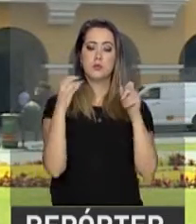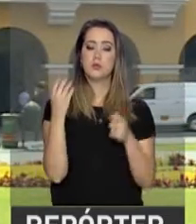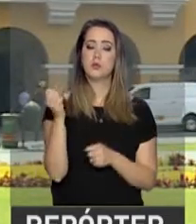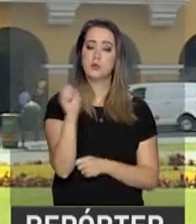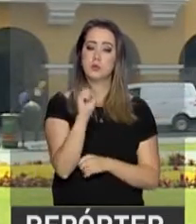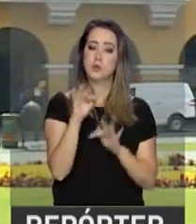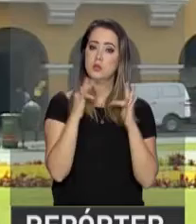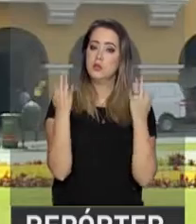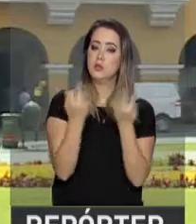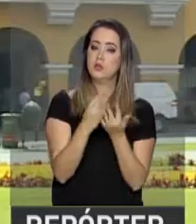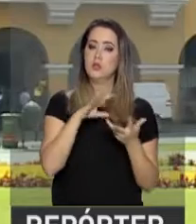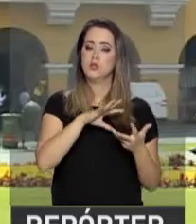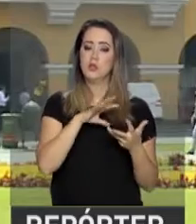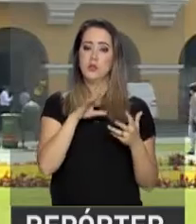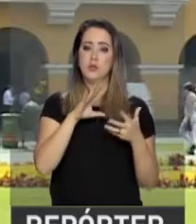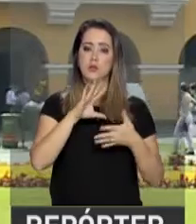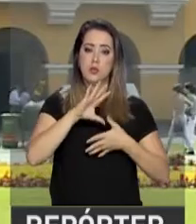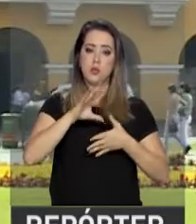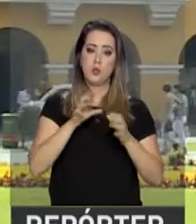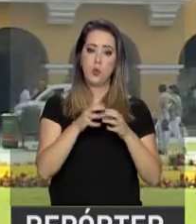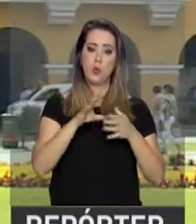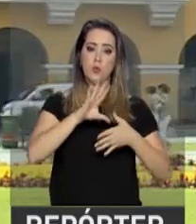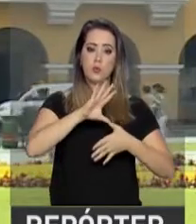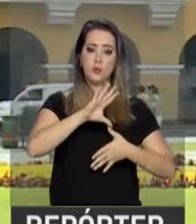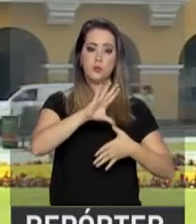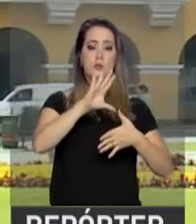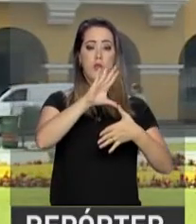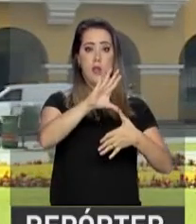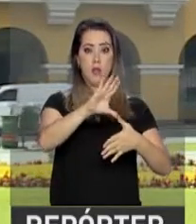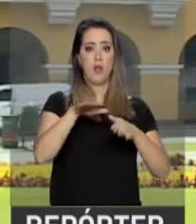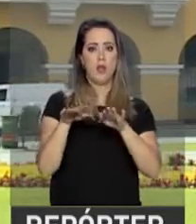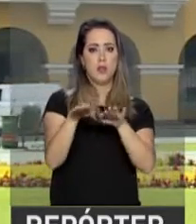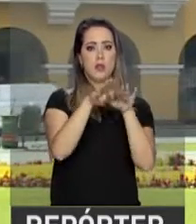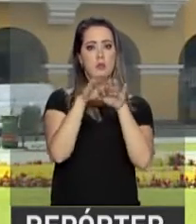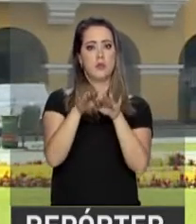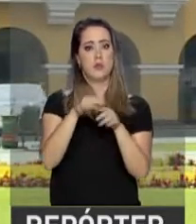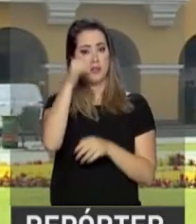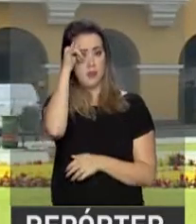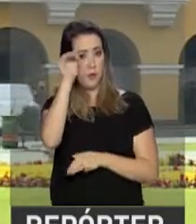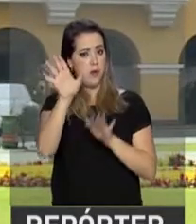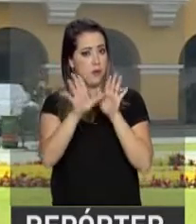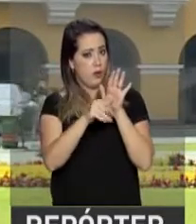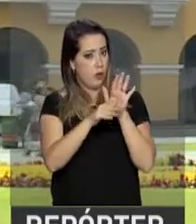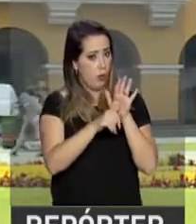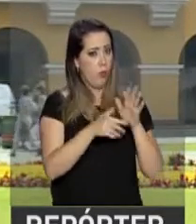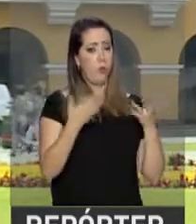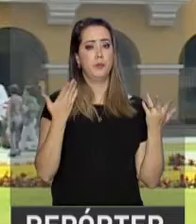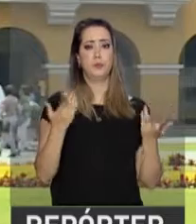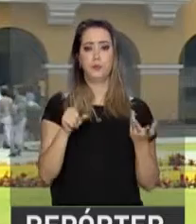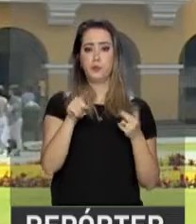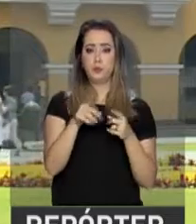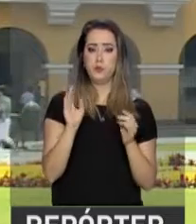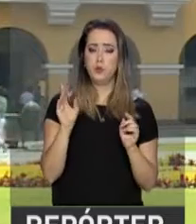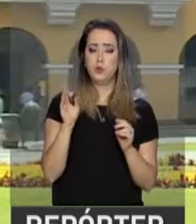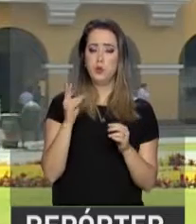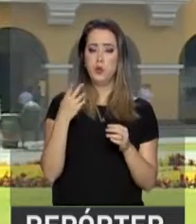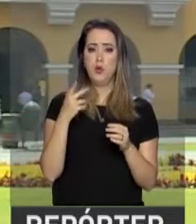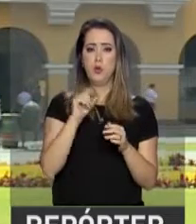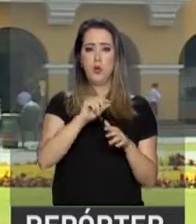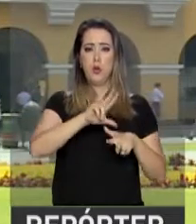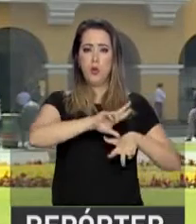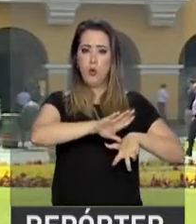oitava edição da cúpula das américas é a governança democrática contra a corrupção a meta é que os países